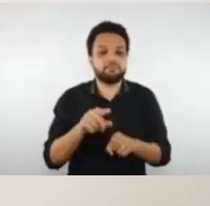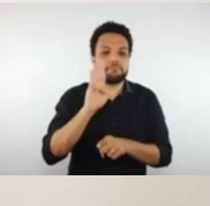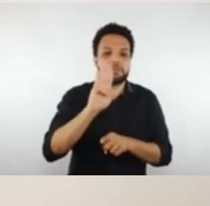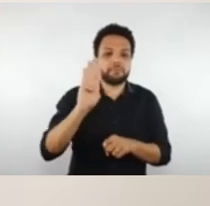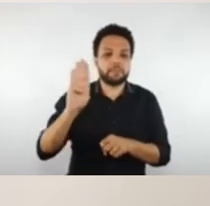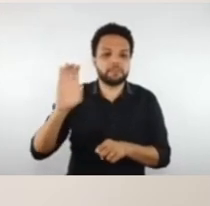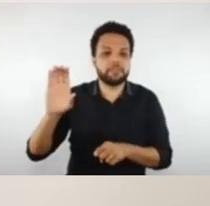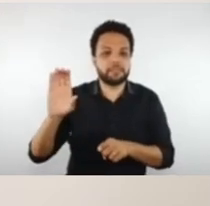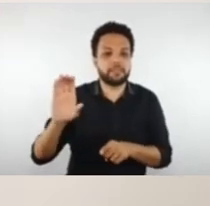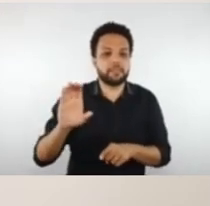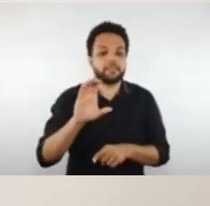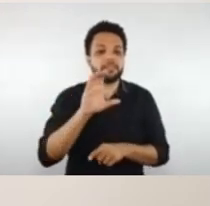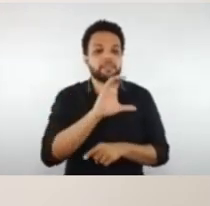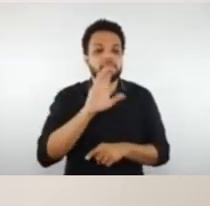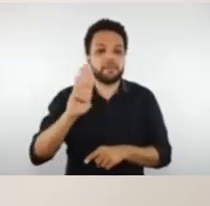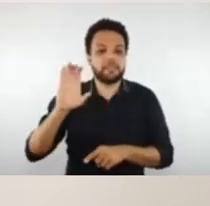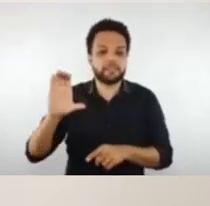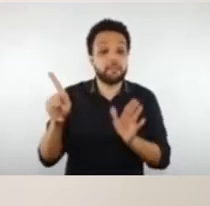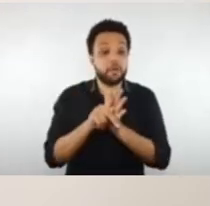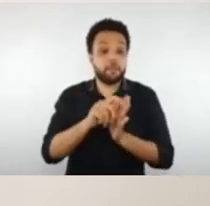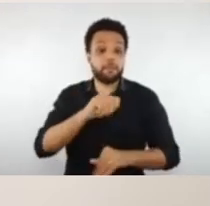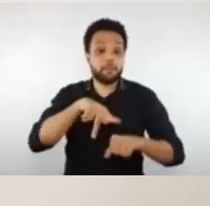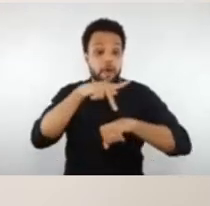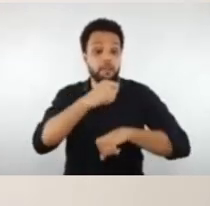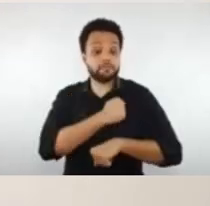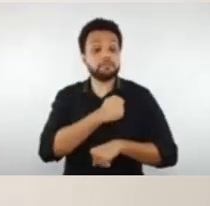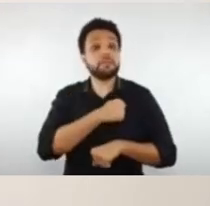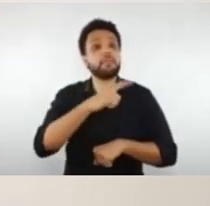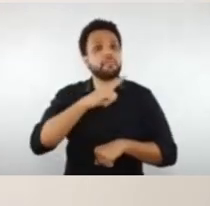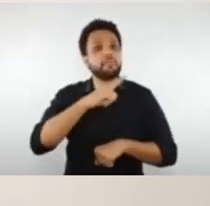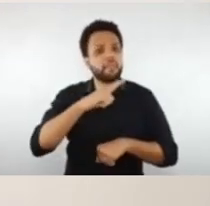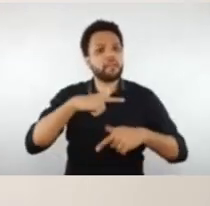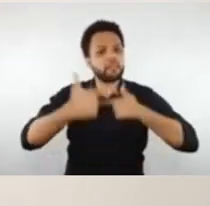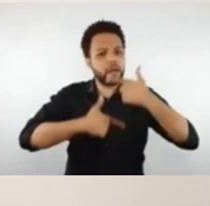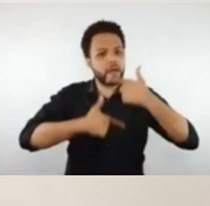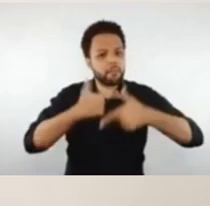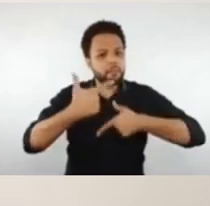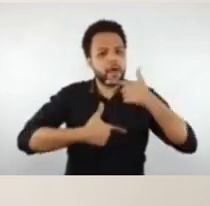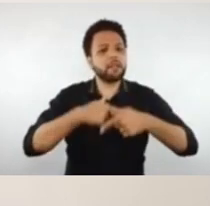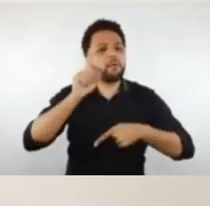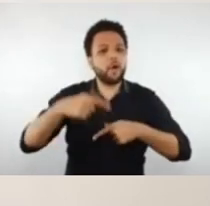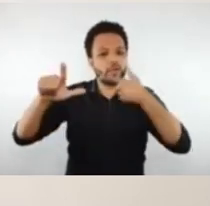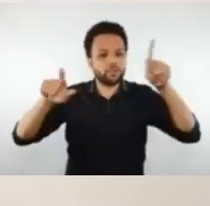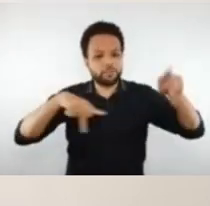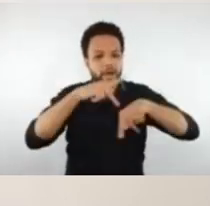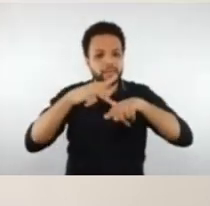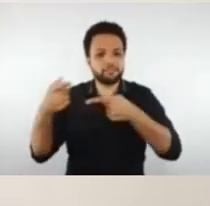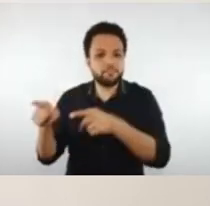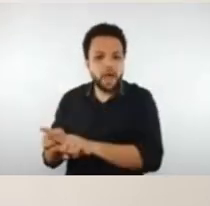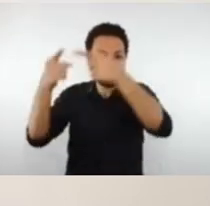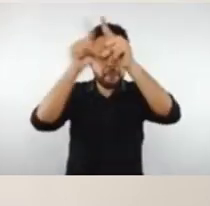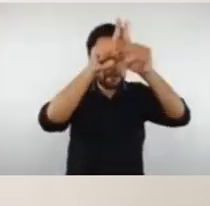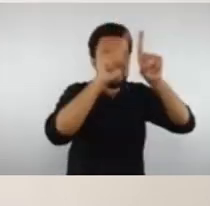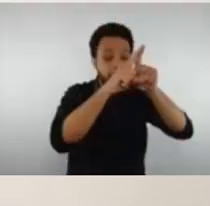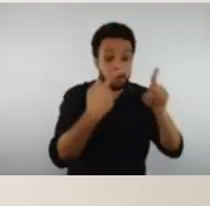a BBC, CBC do Canadá, NHK, todos esses países têm uma cultura de trabalhar em conjunto com outros países. O Brasil não tem.